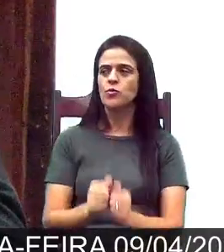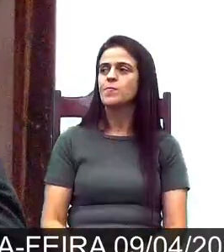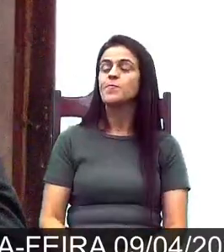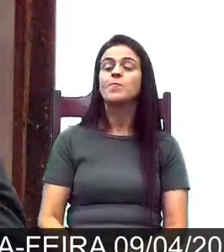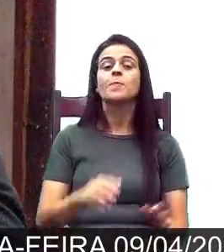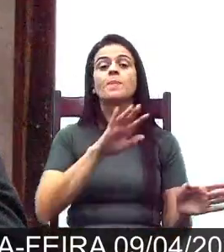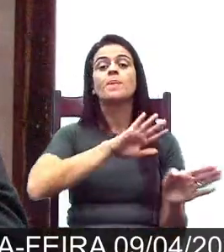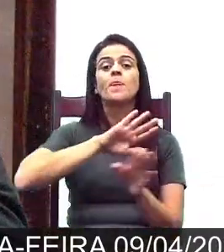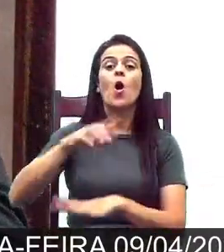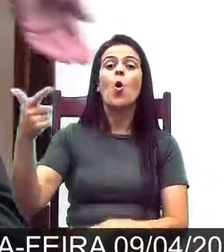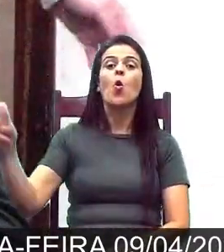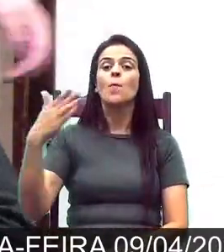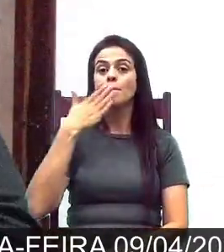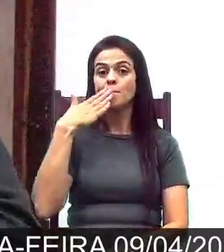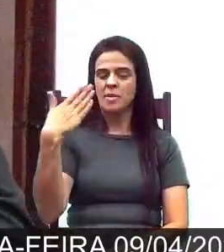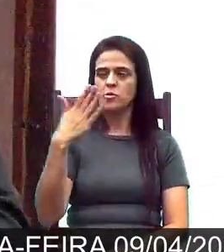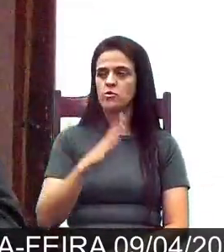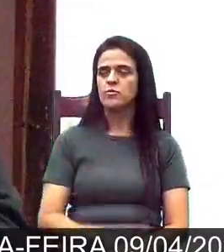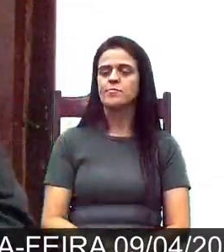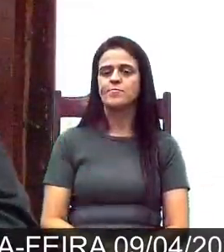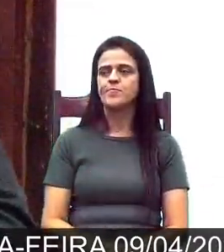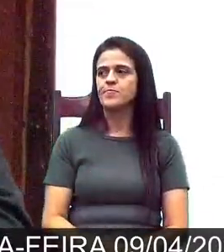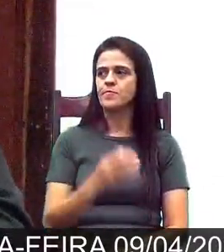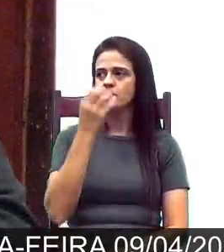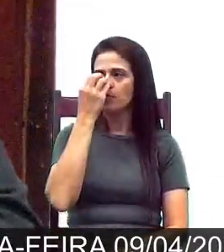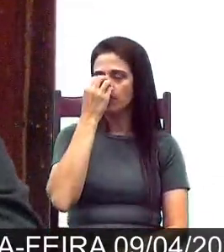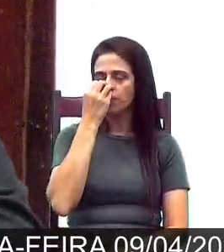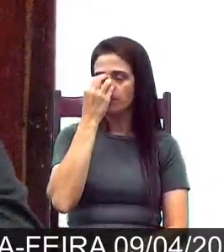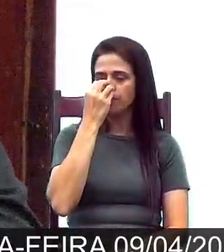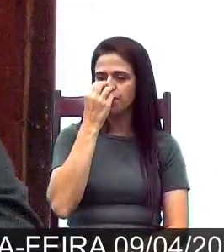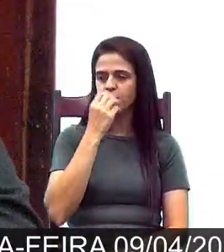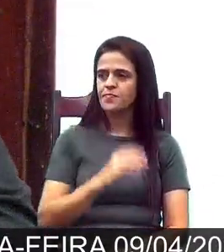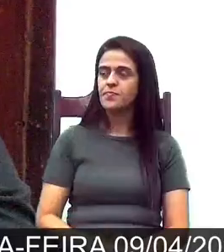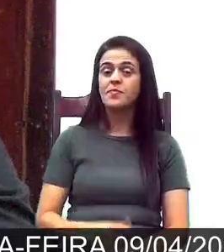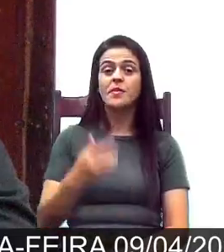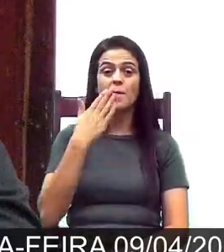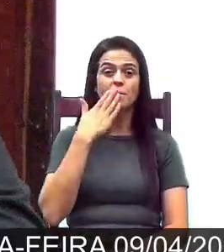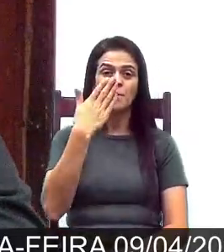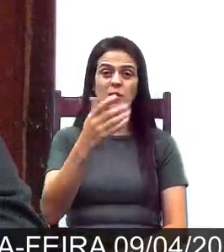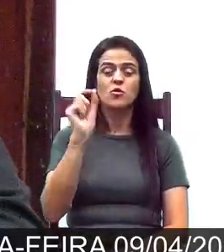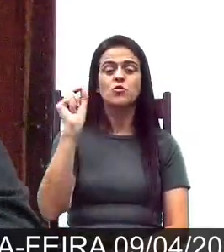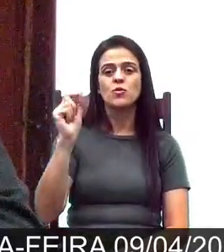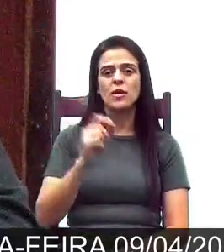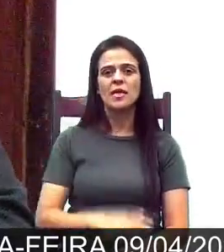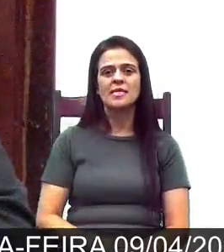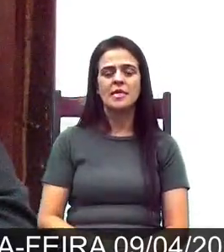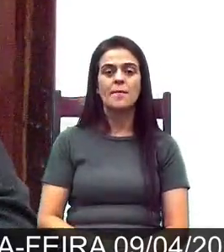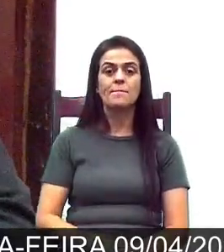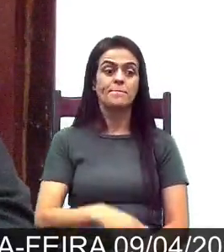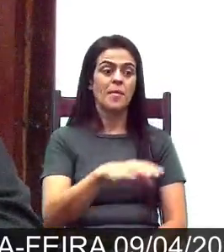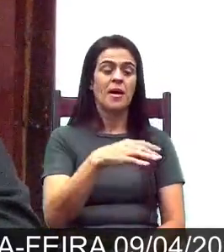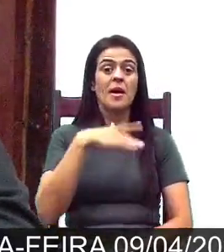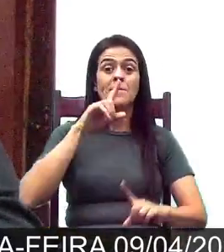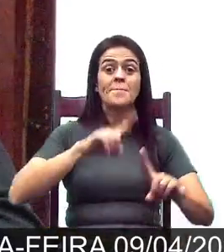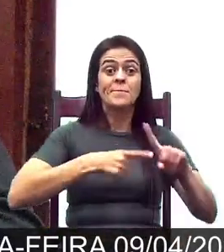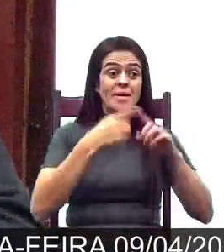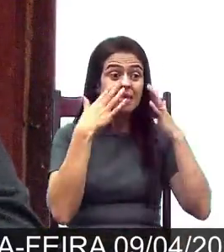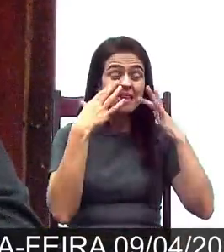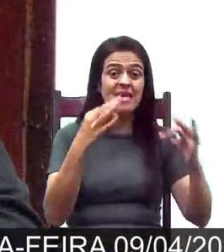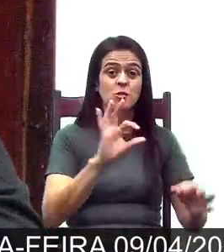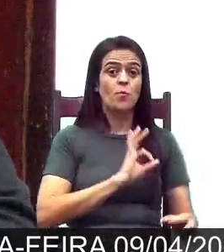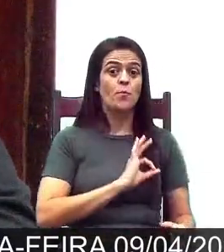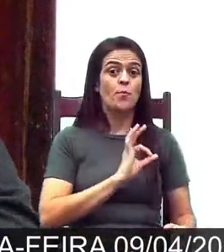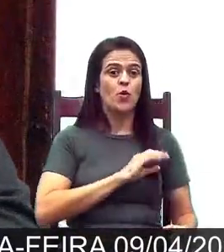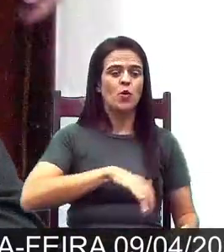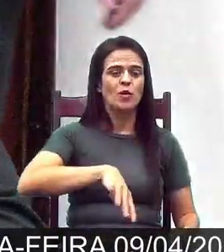ô presidente, é sobre o patrulhamento ali na Duque de Caxias. Ali já teve homicídio e agora, no